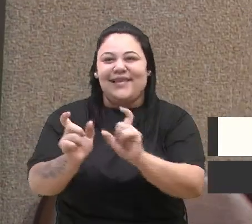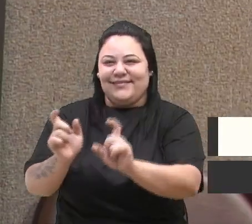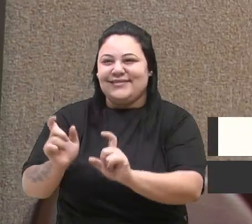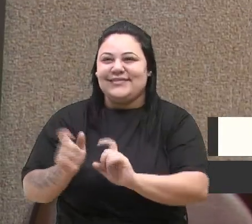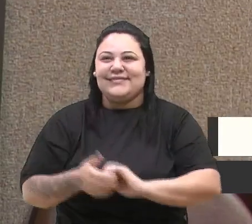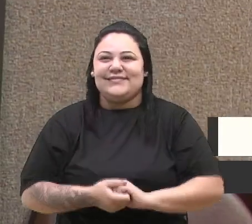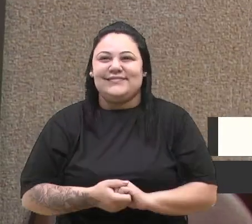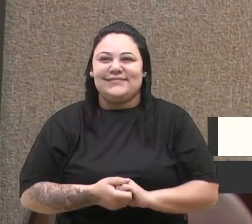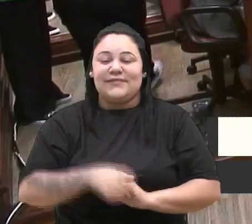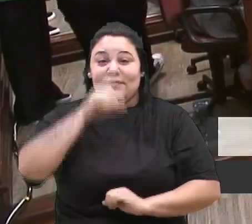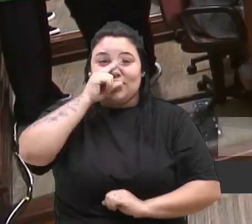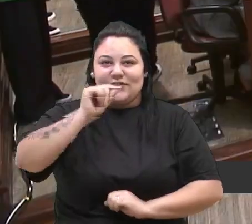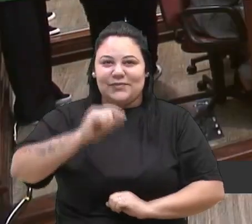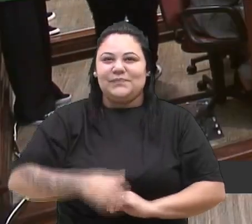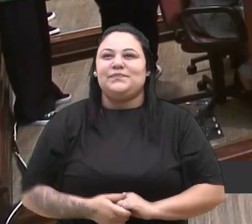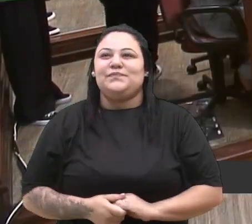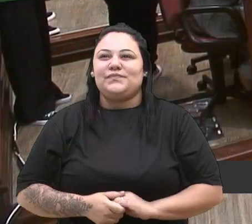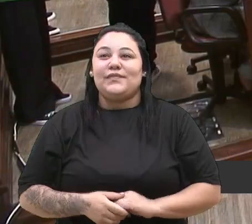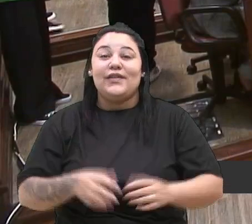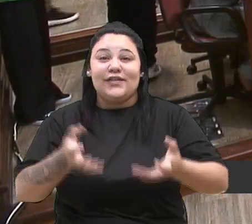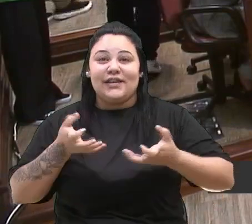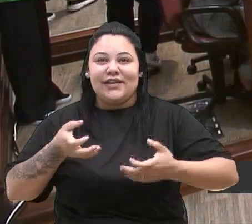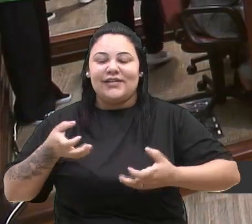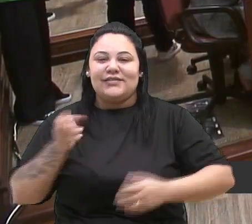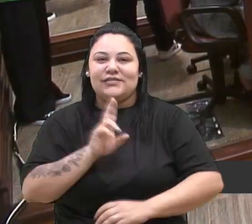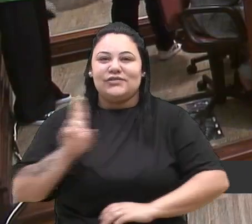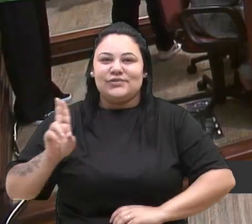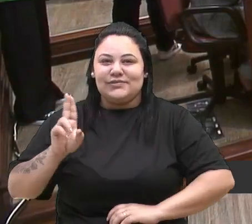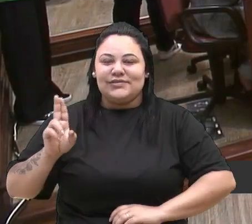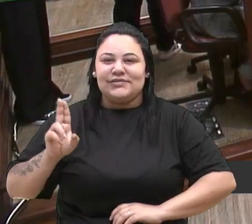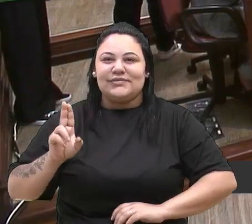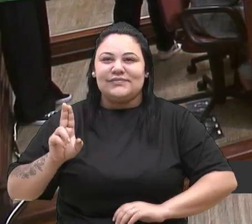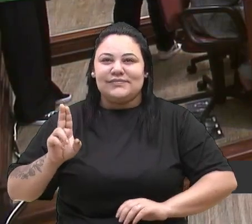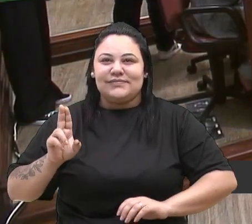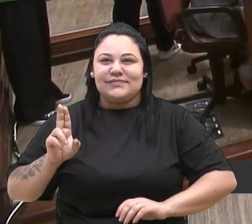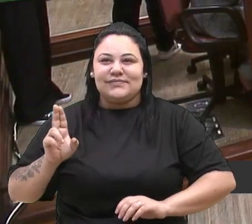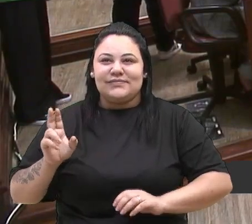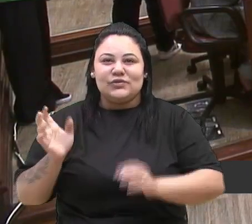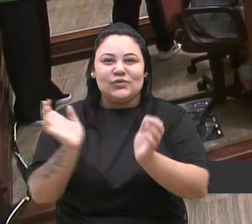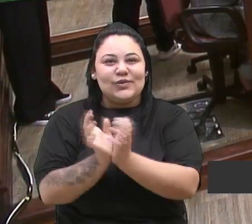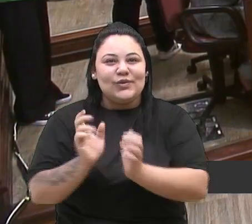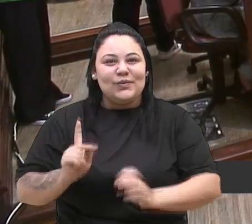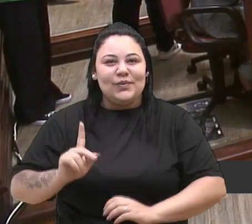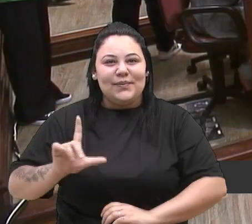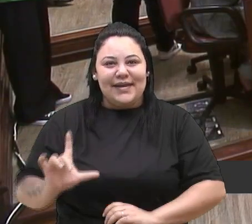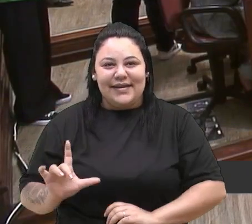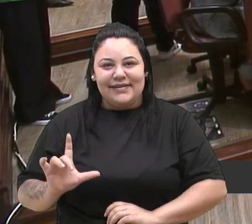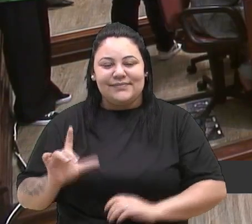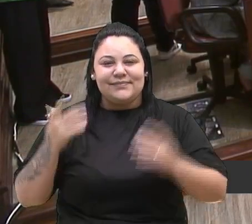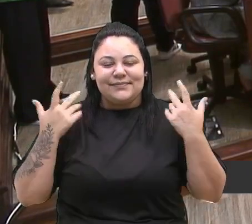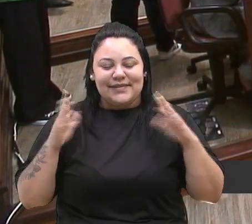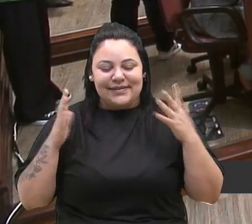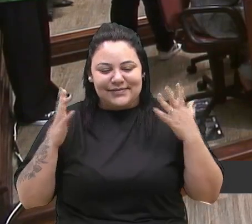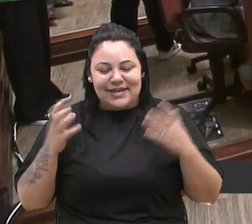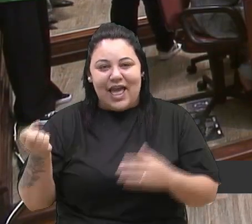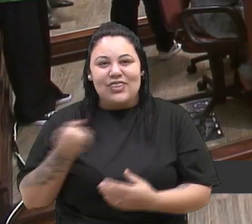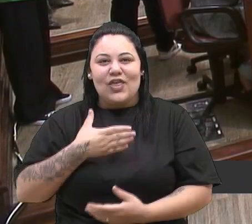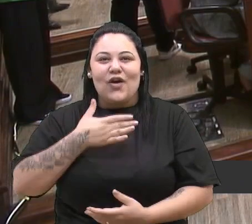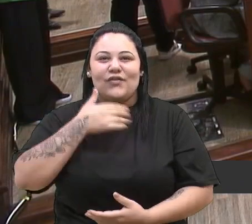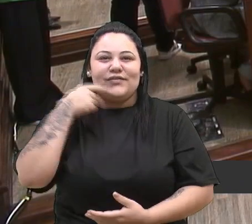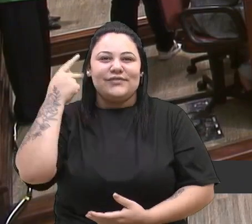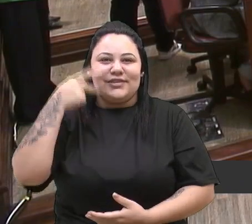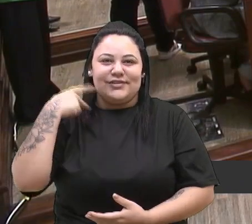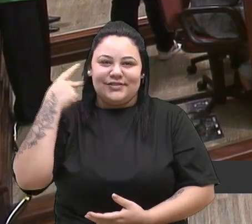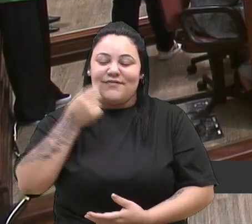Zanquim. Fantinel. Eu queria, em nome da bancada do PL, parabenizar a nossa vereadora Isabela, dizer que és muito bem-vinda